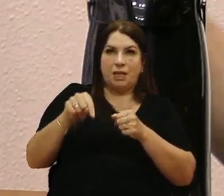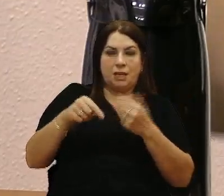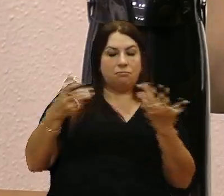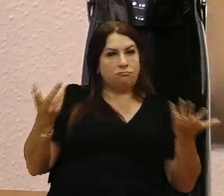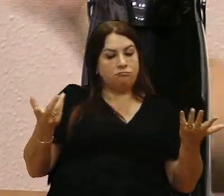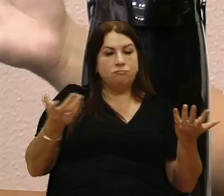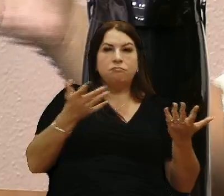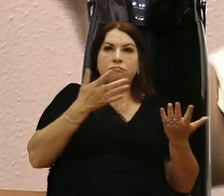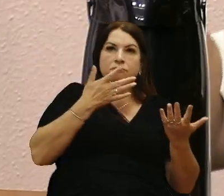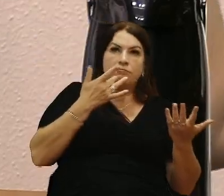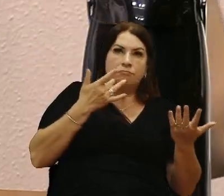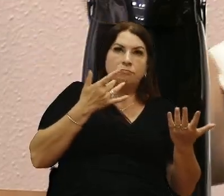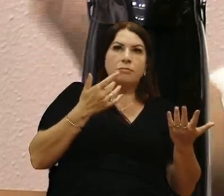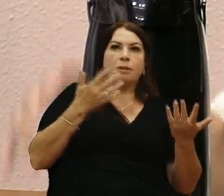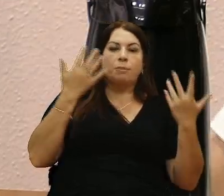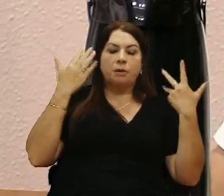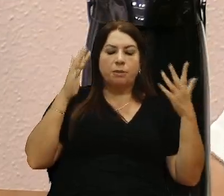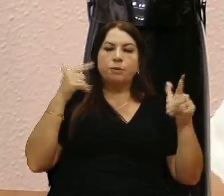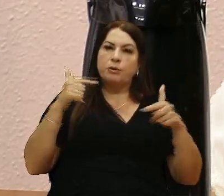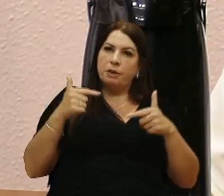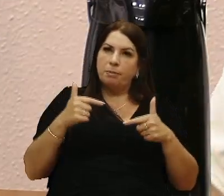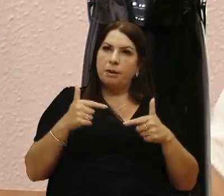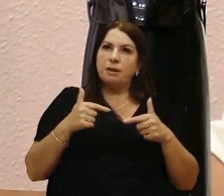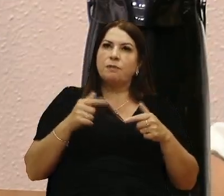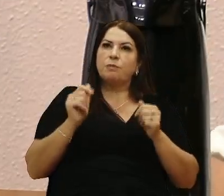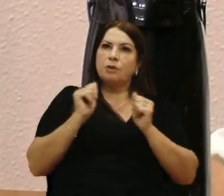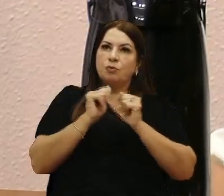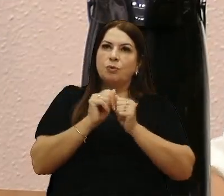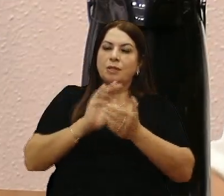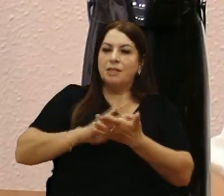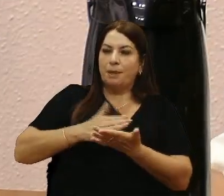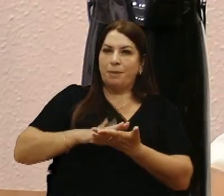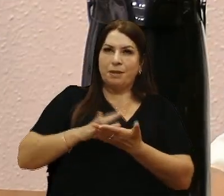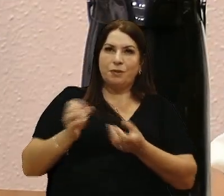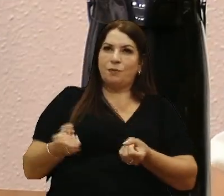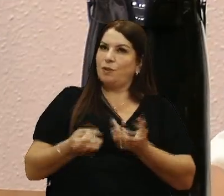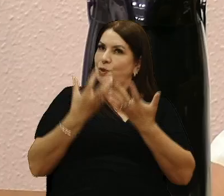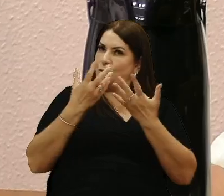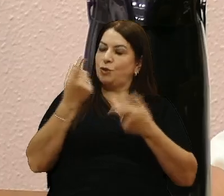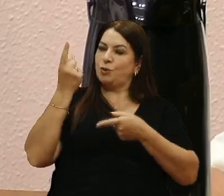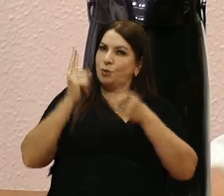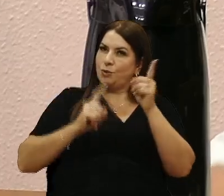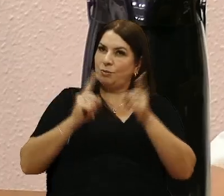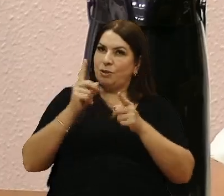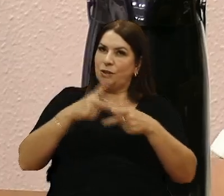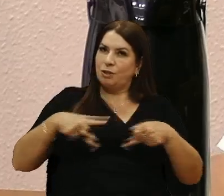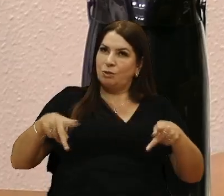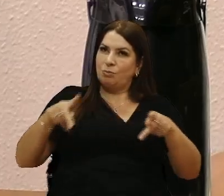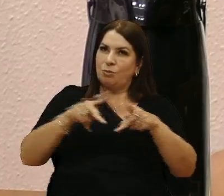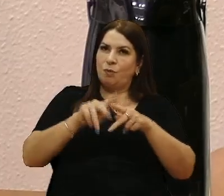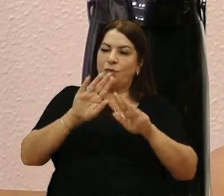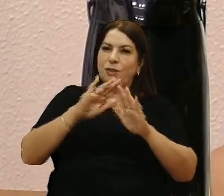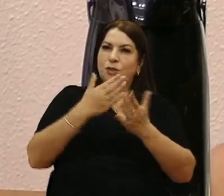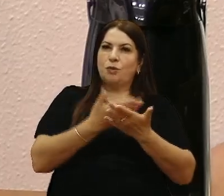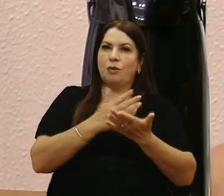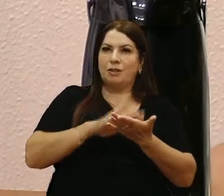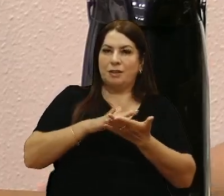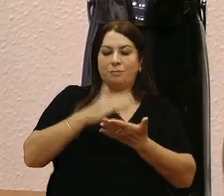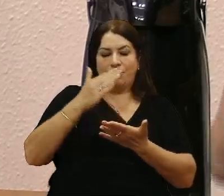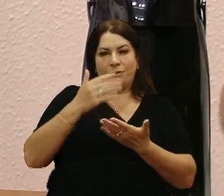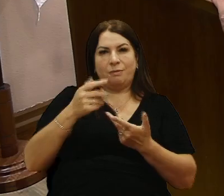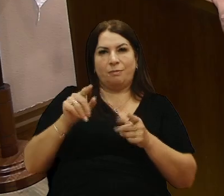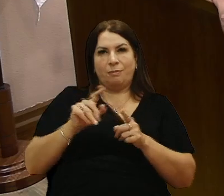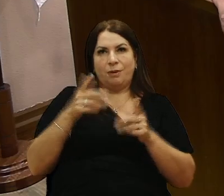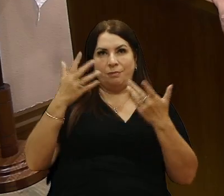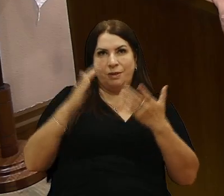que facilitaria. Mas parabéns pelo seu trabalho e vamos estar lá sambando e festejando o Carnaval do povo e das escolas de samba. Muito obrigado e parabéns pelo seu